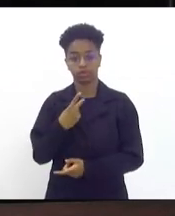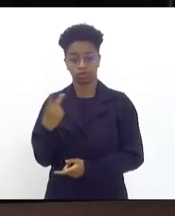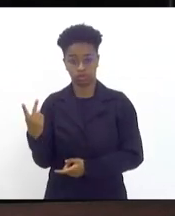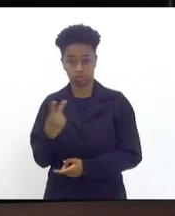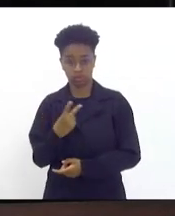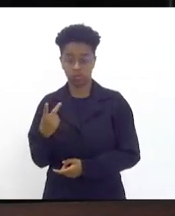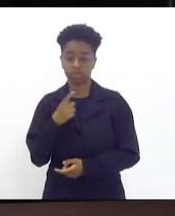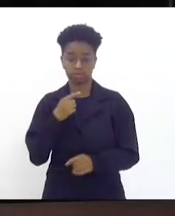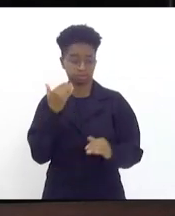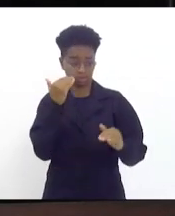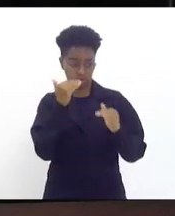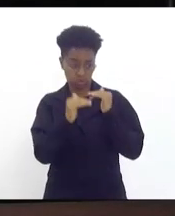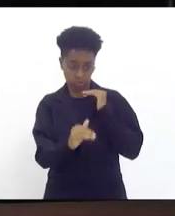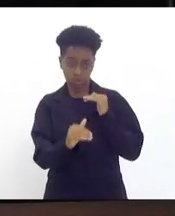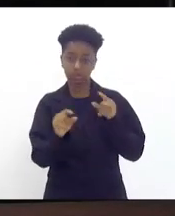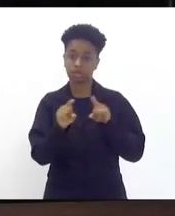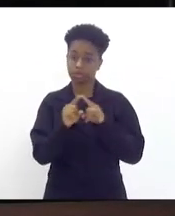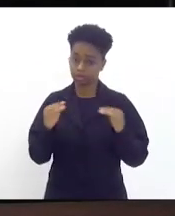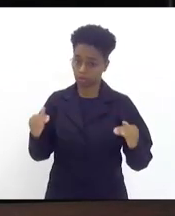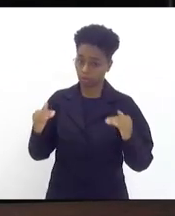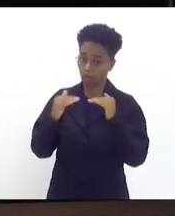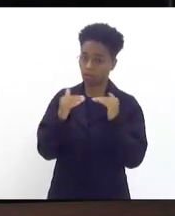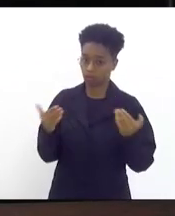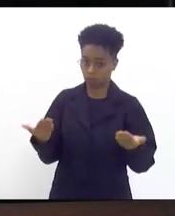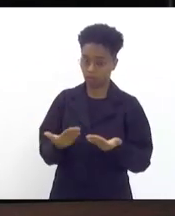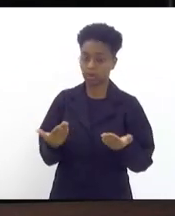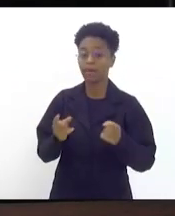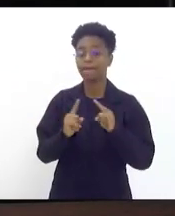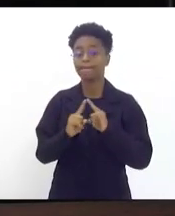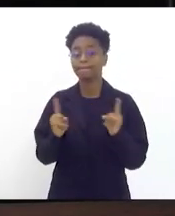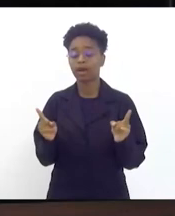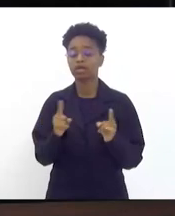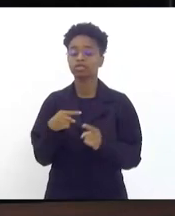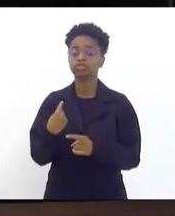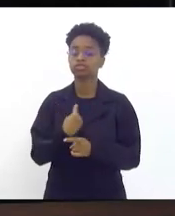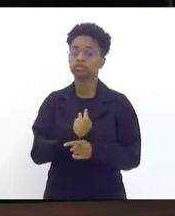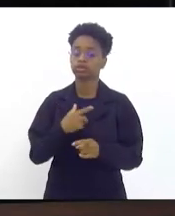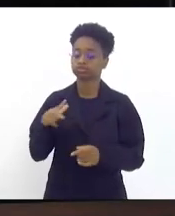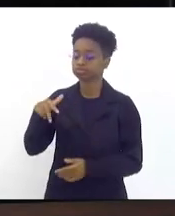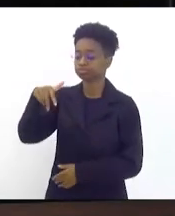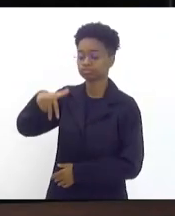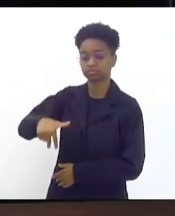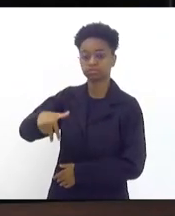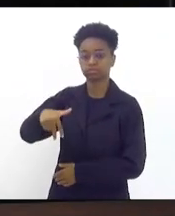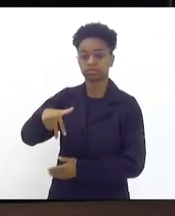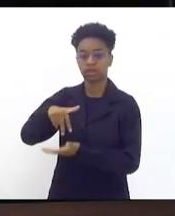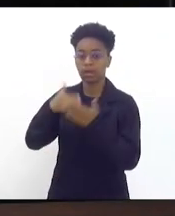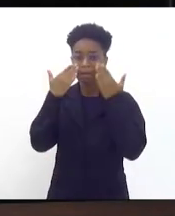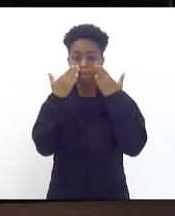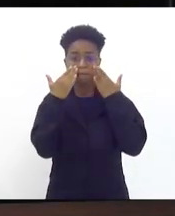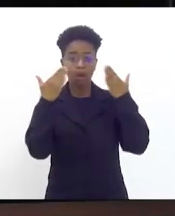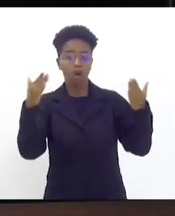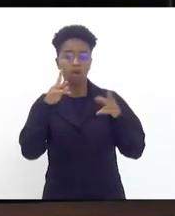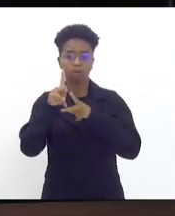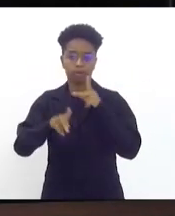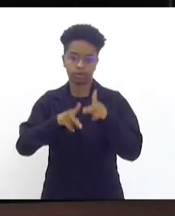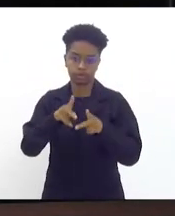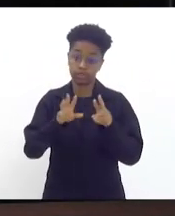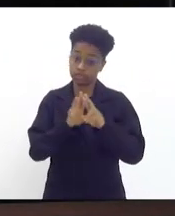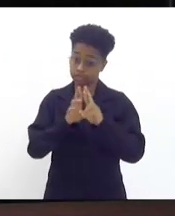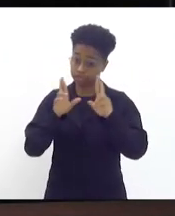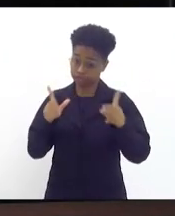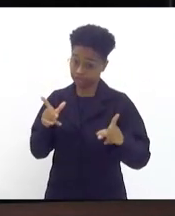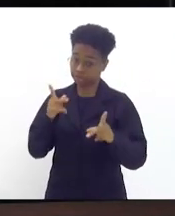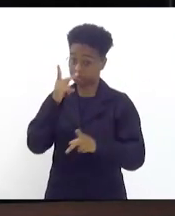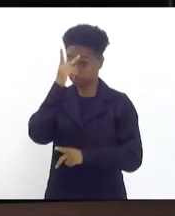a uma divergência mas também é uma convergência nesse momento na qual nós estamos fazendo aqui de público diferente daqueles que